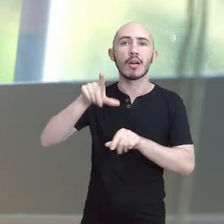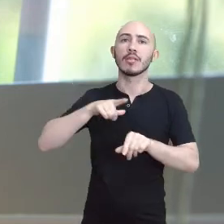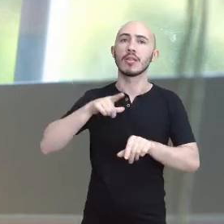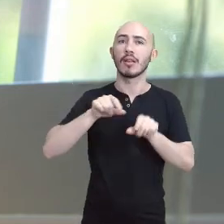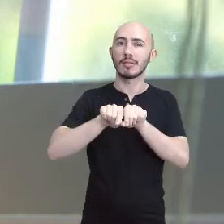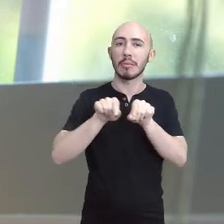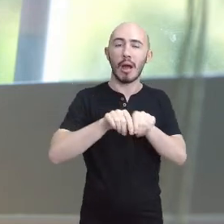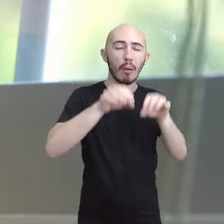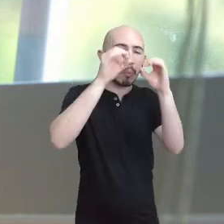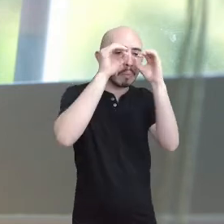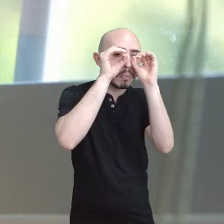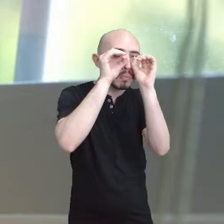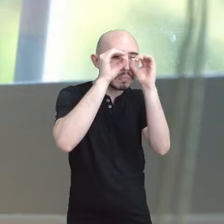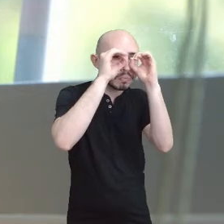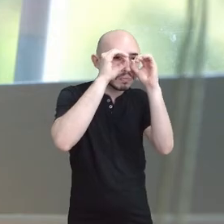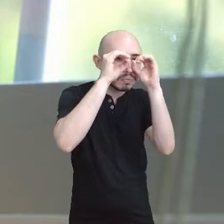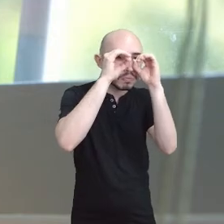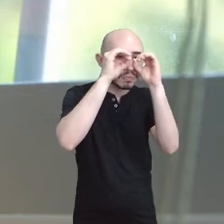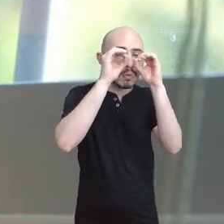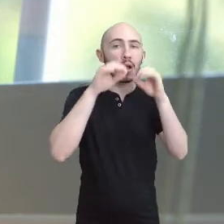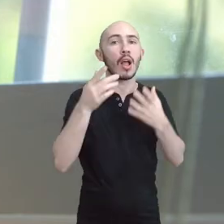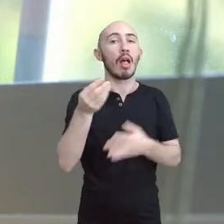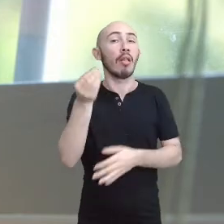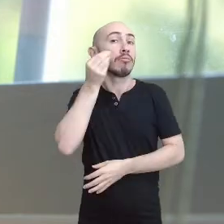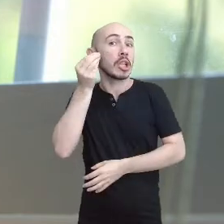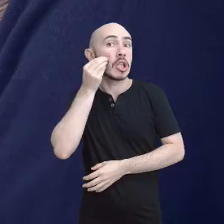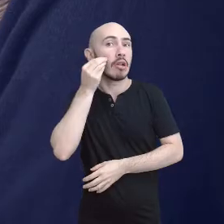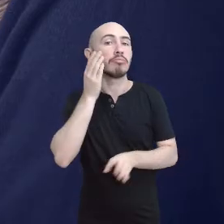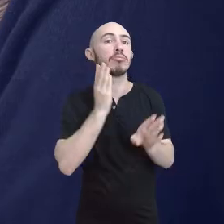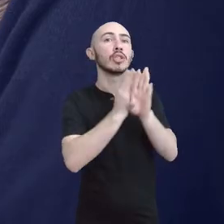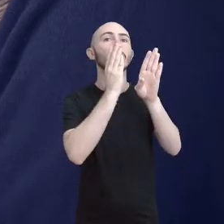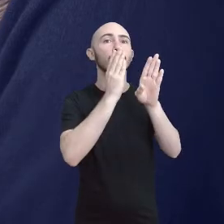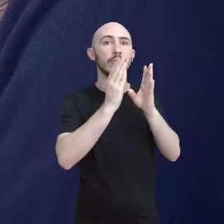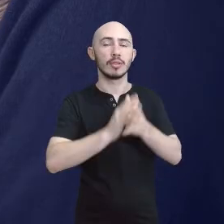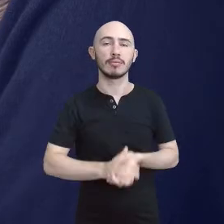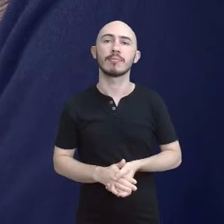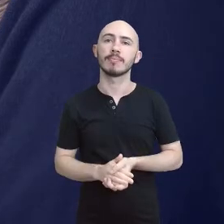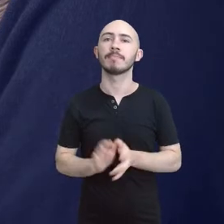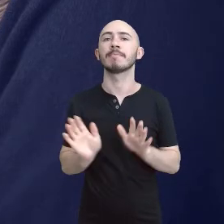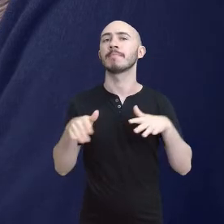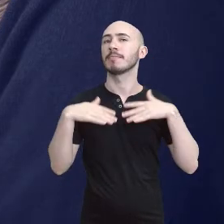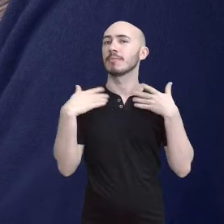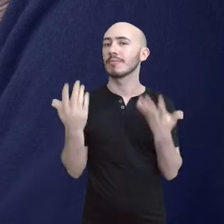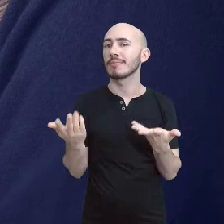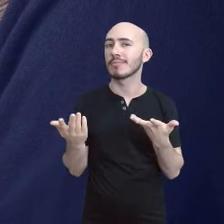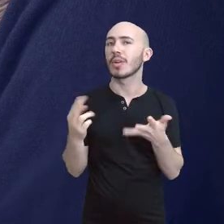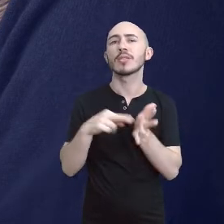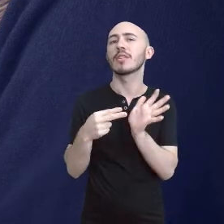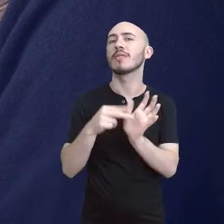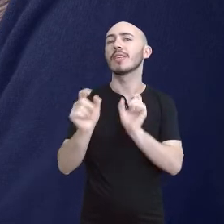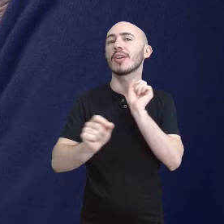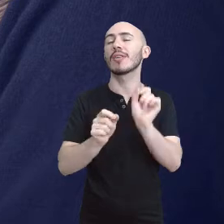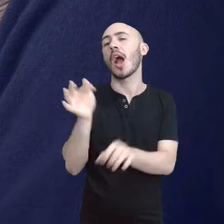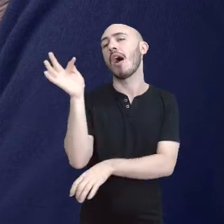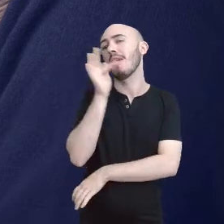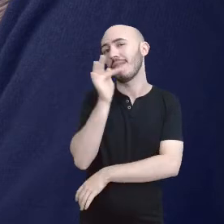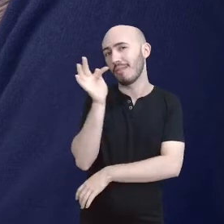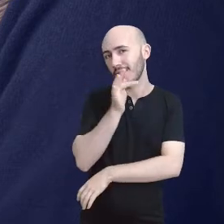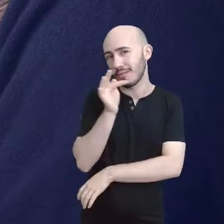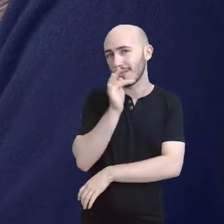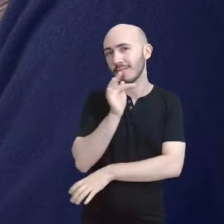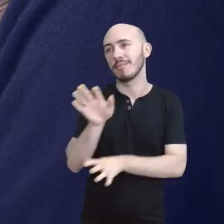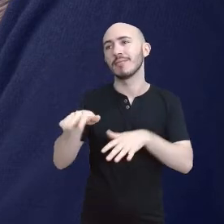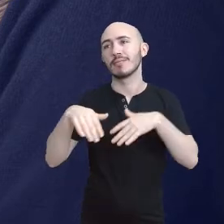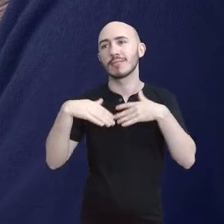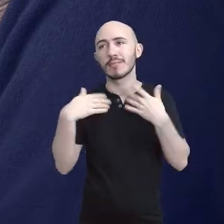ali, só sossego quando Deus vê o que o outro fez. Então, o que é tudo isso? Fofoca.